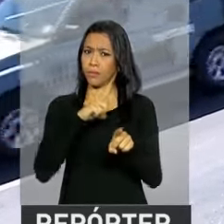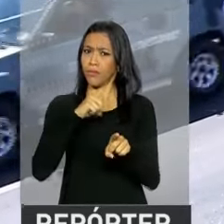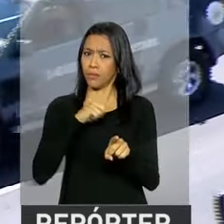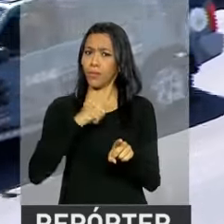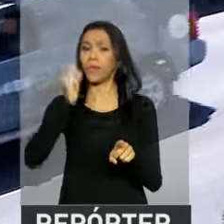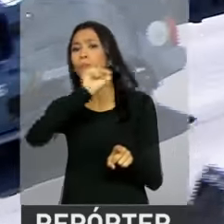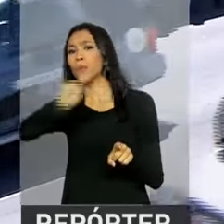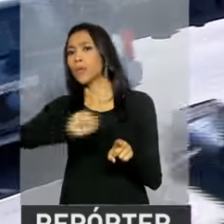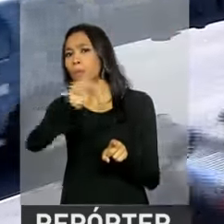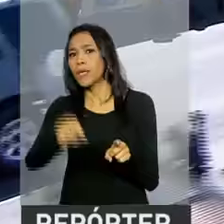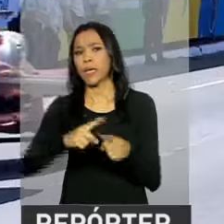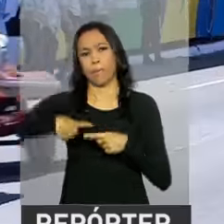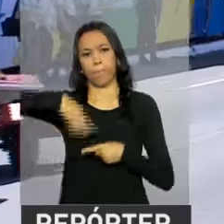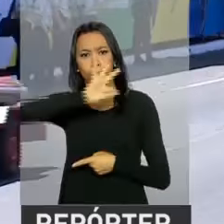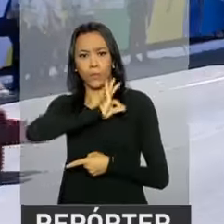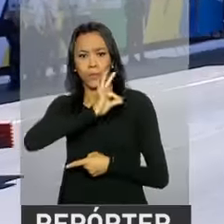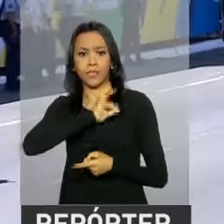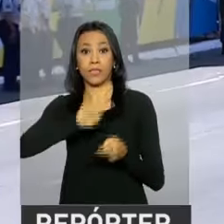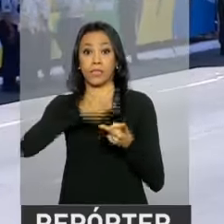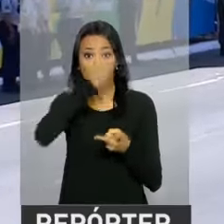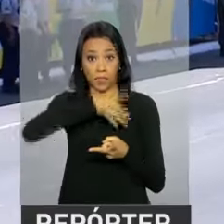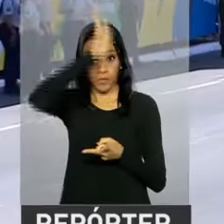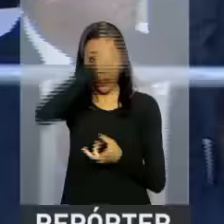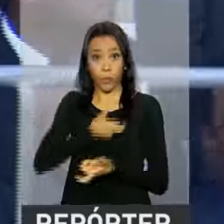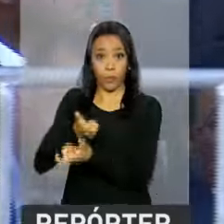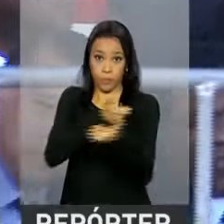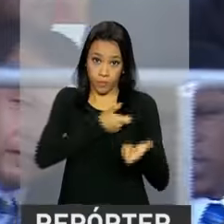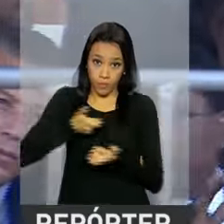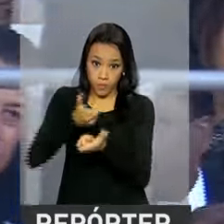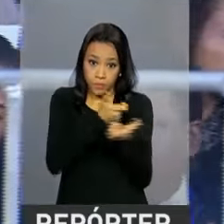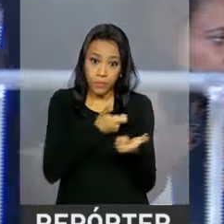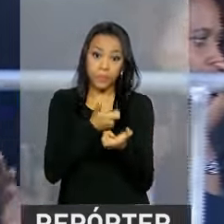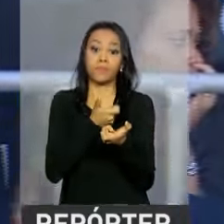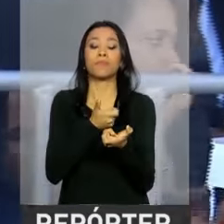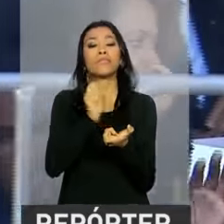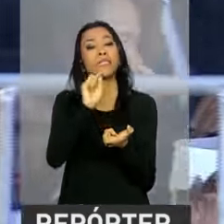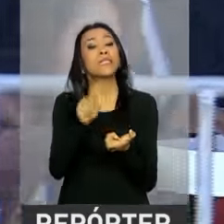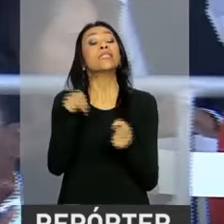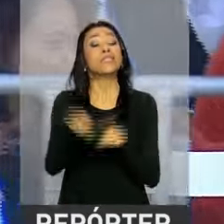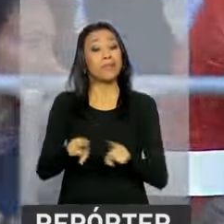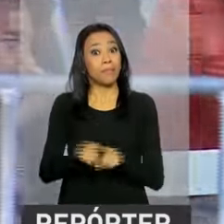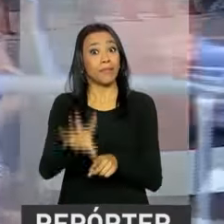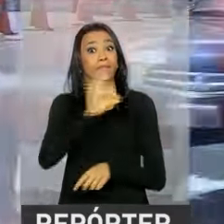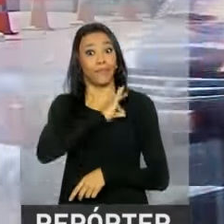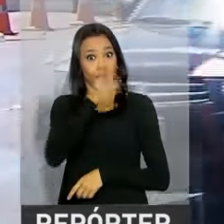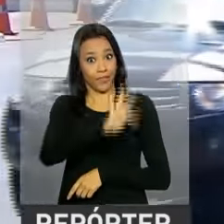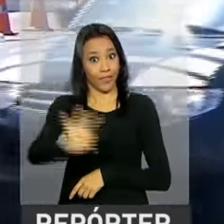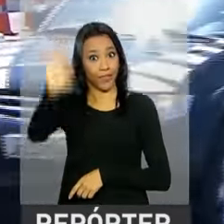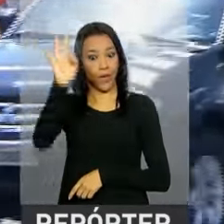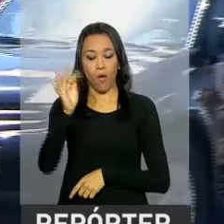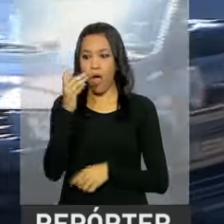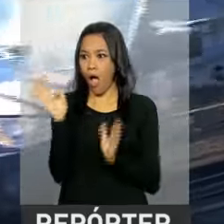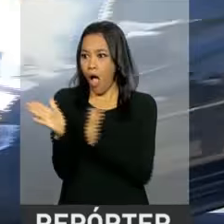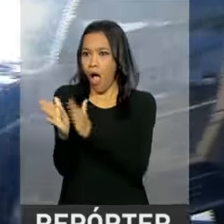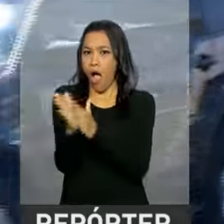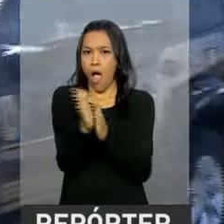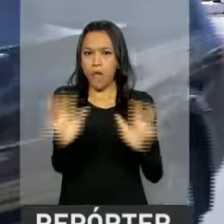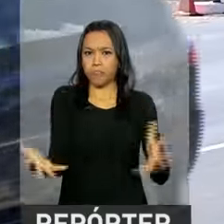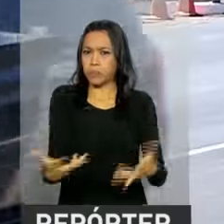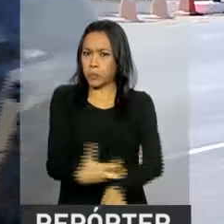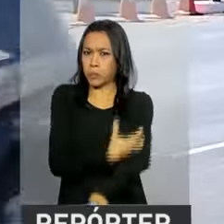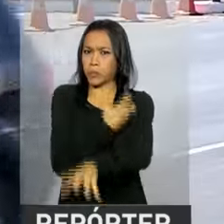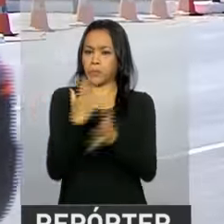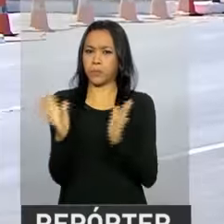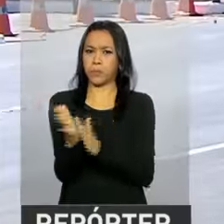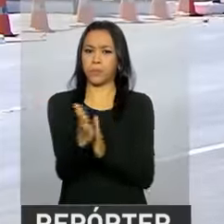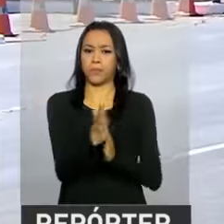de integrantes da polícia e do Corpo de Bombeiros. A passagem da Polícia Federal foi uma das mais aplaudidas.